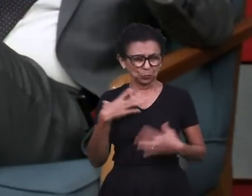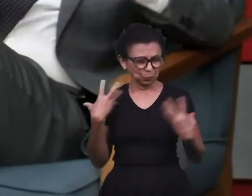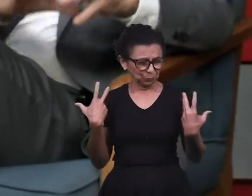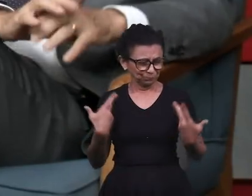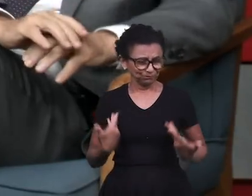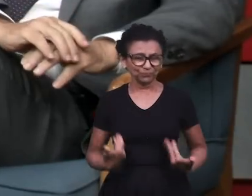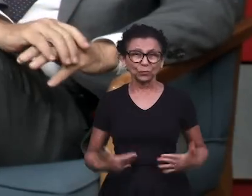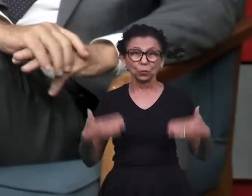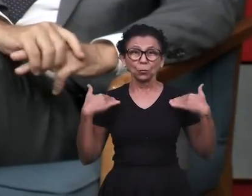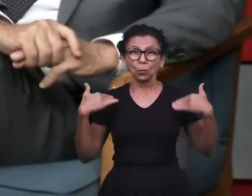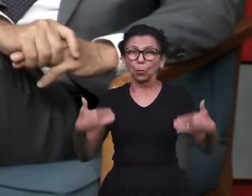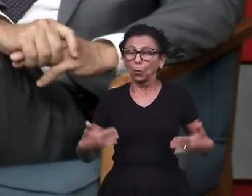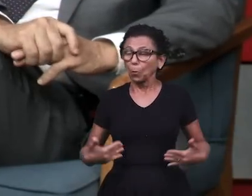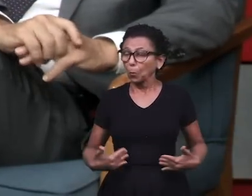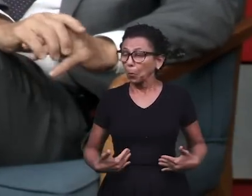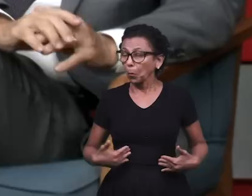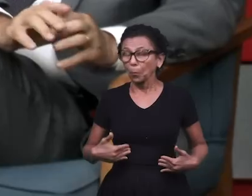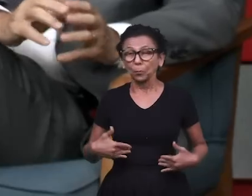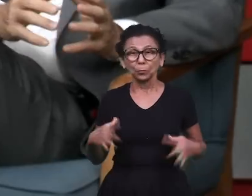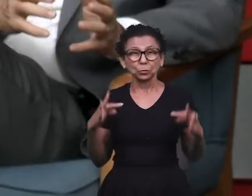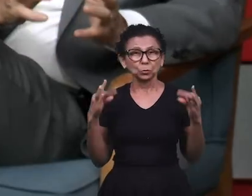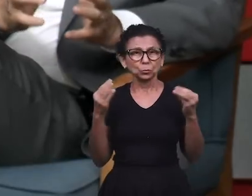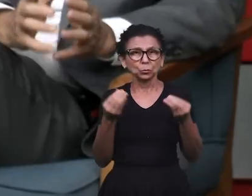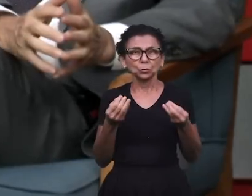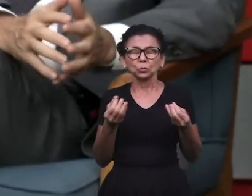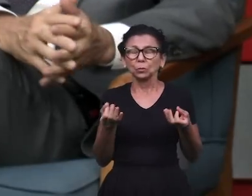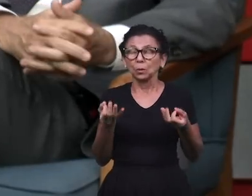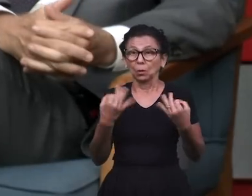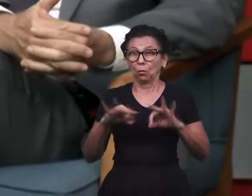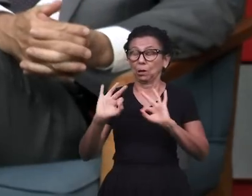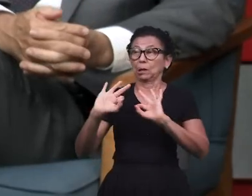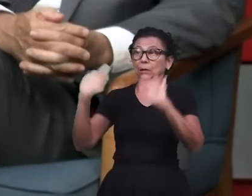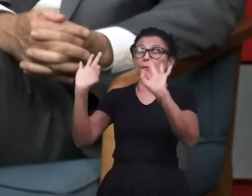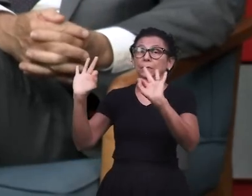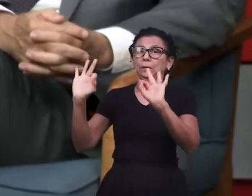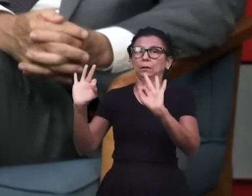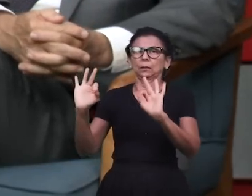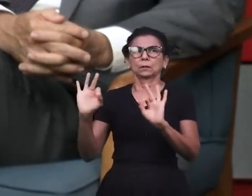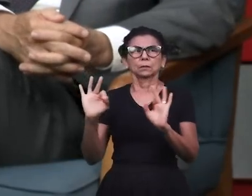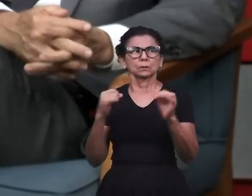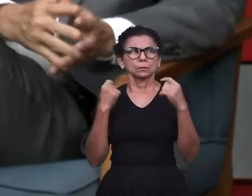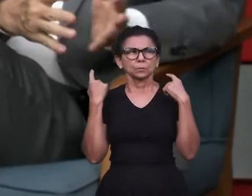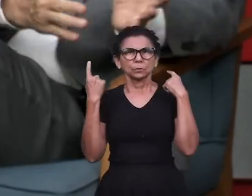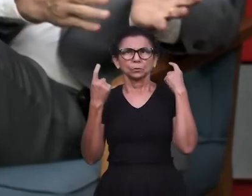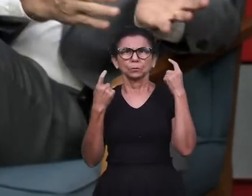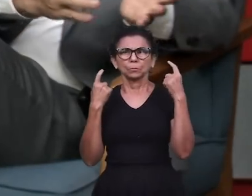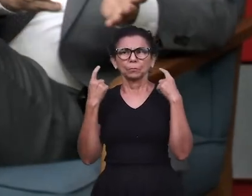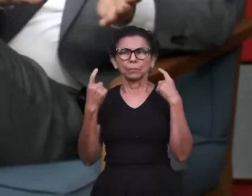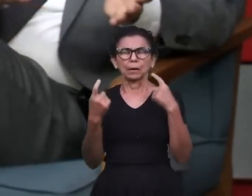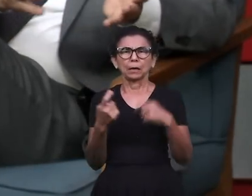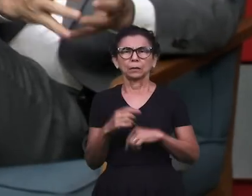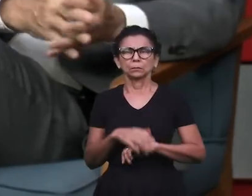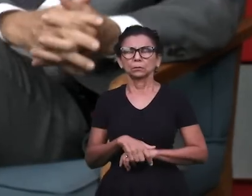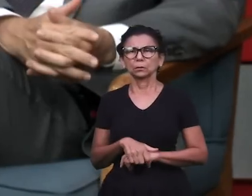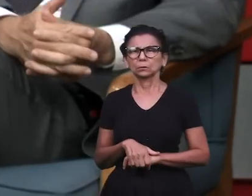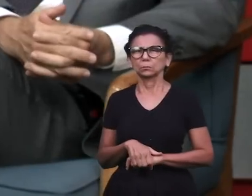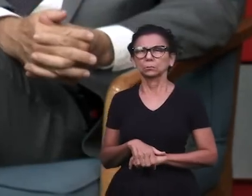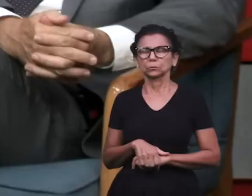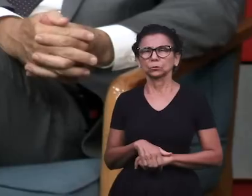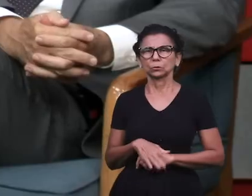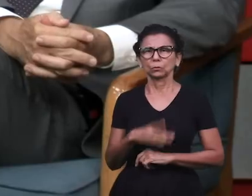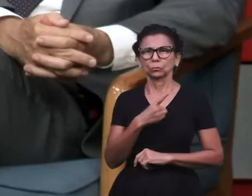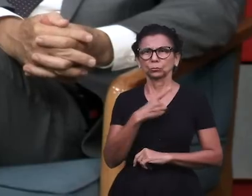um aspecto horrível. Eu fiquei tão preocupado que eu chamei até um diácono que